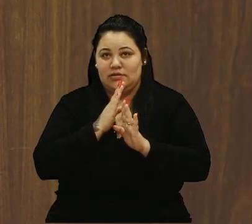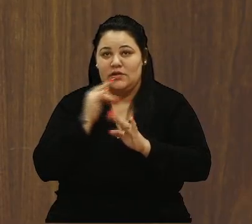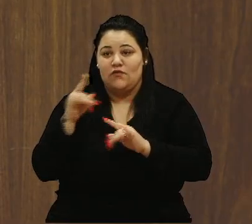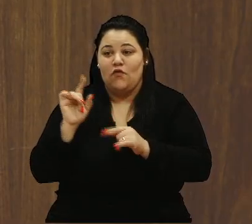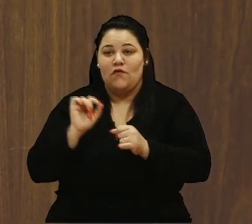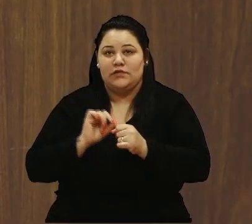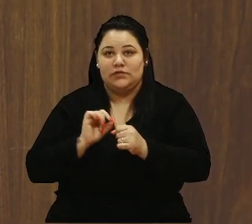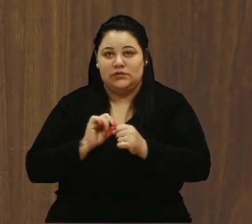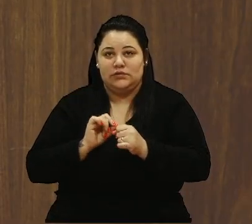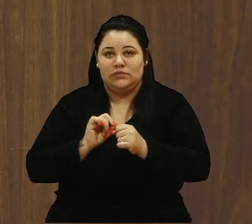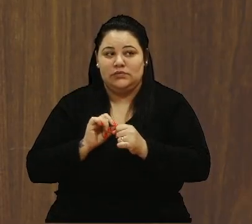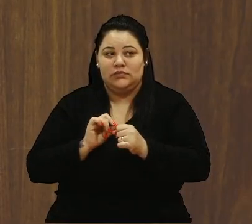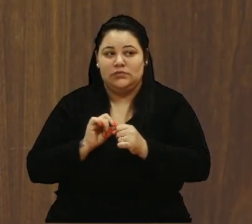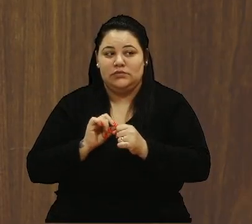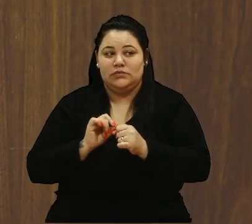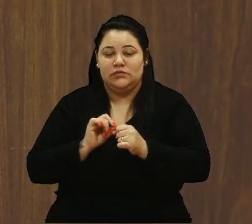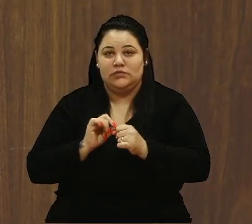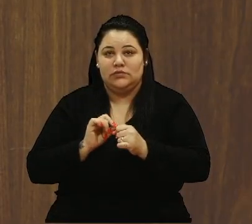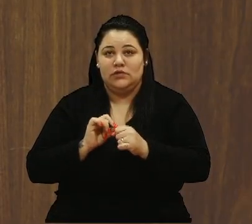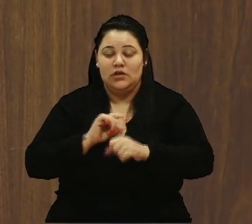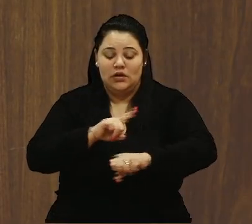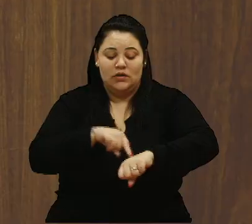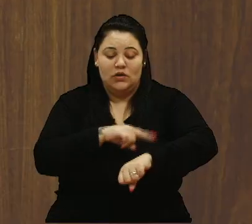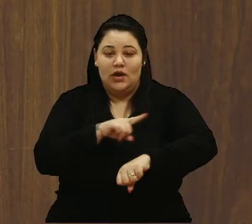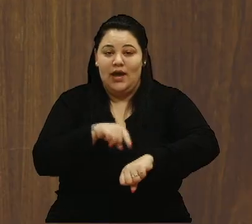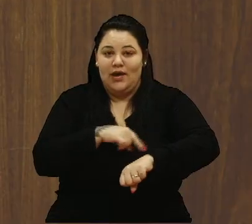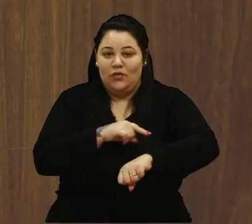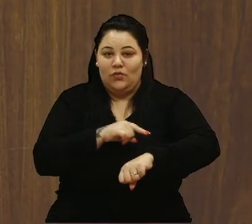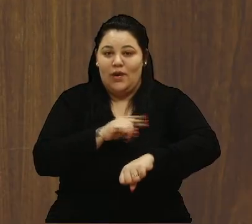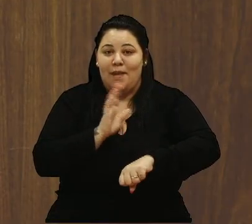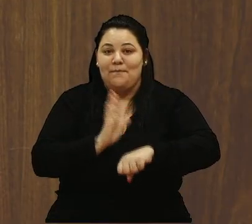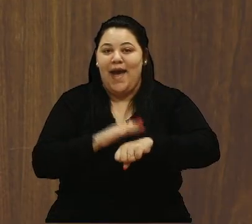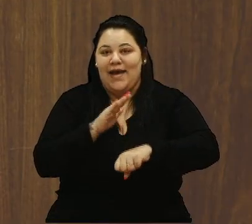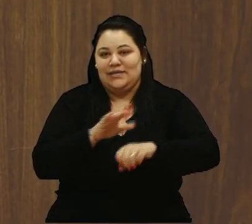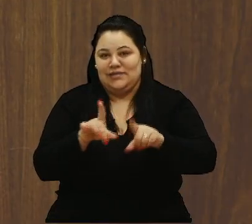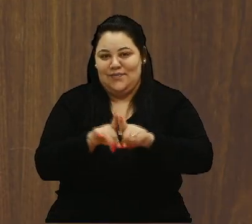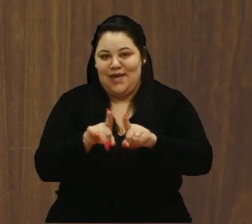feito horário estendido, além